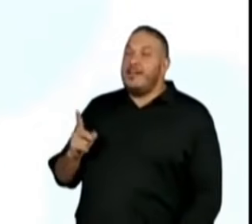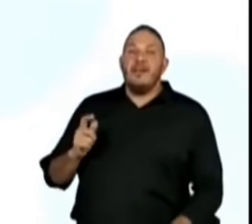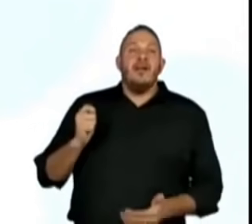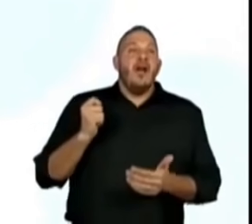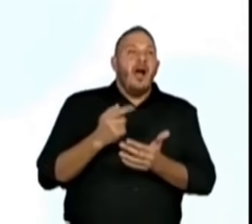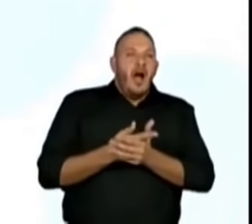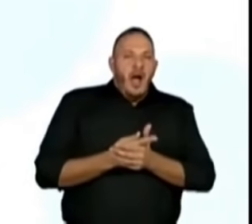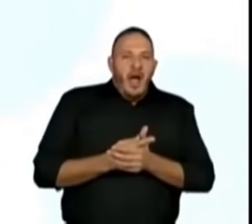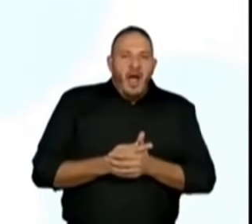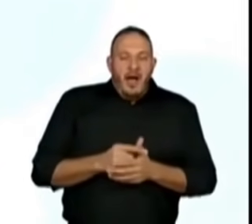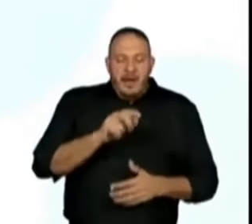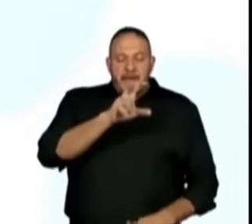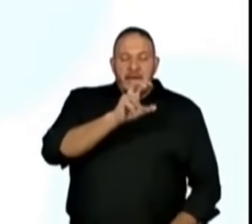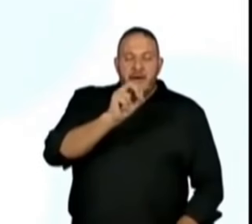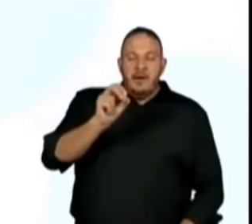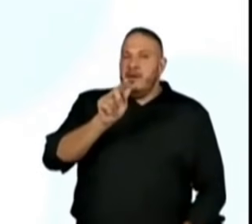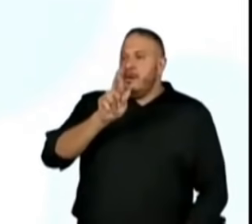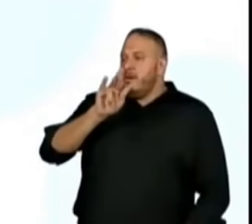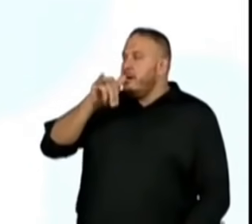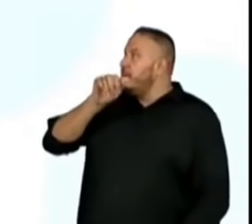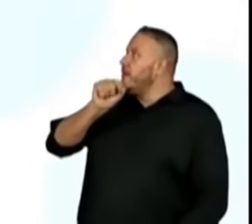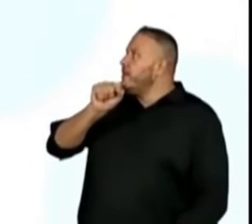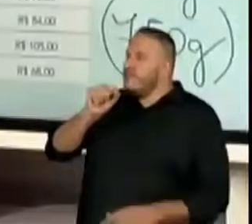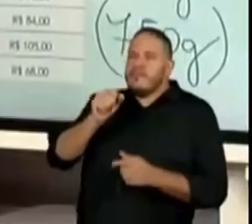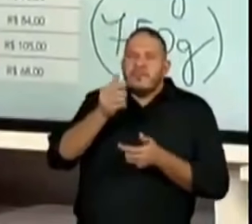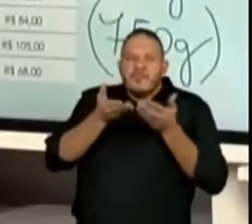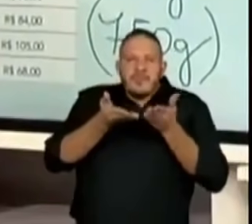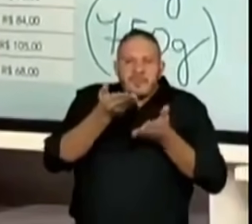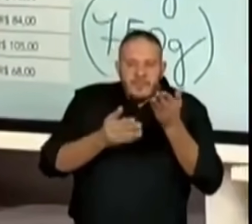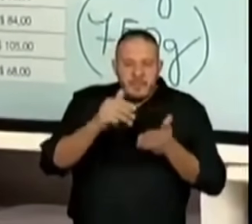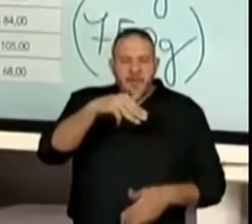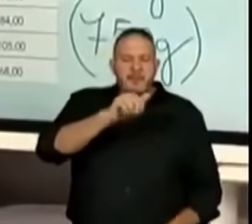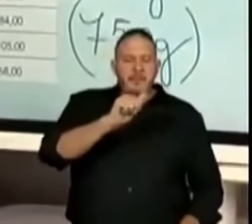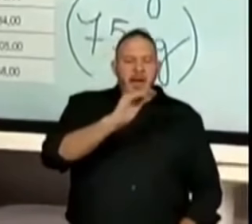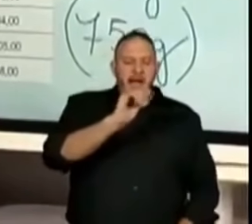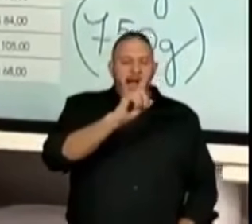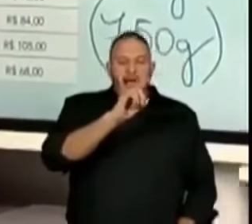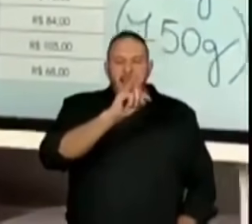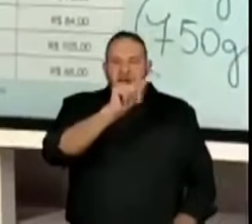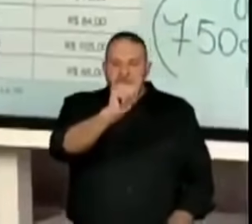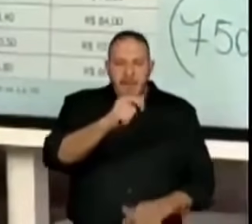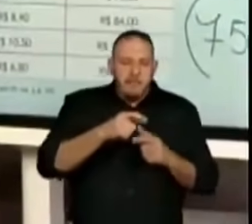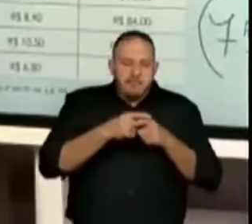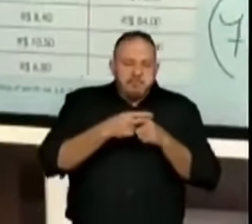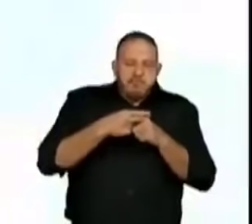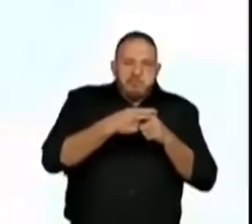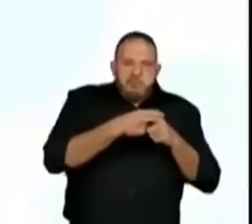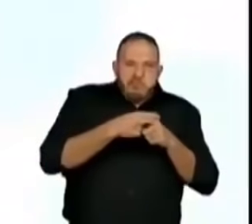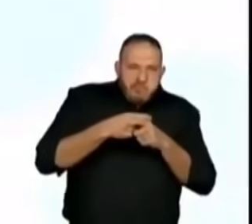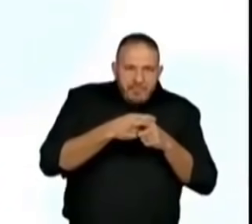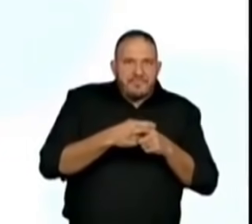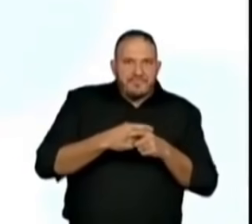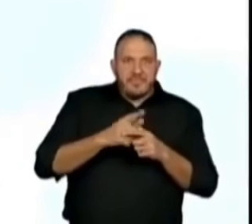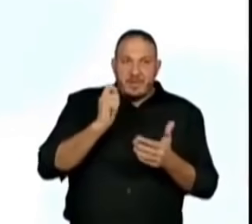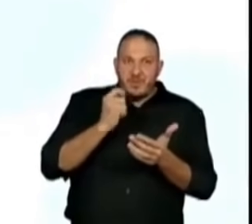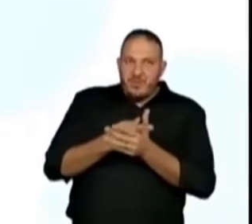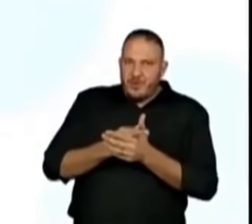comprou 0,5 quilograma de macadâmias, 0,5 quilograma de macadâmias,